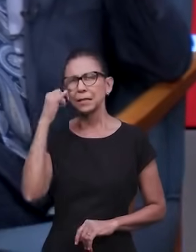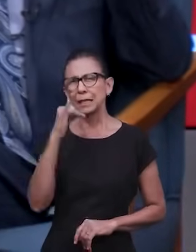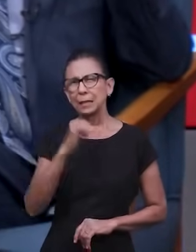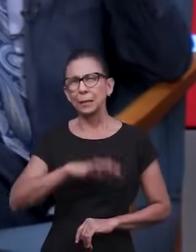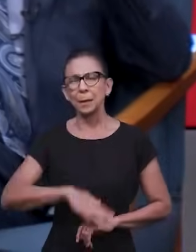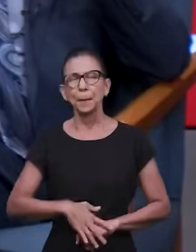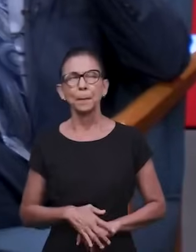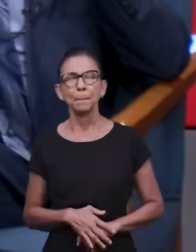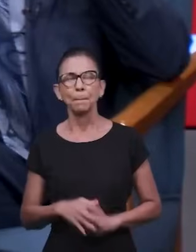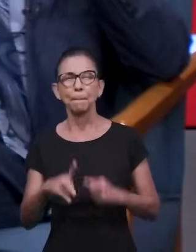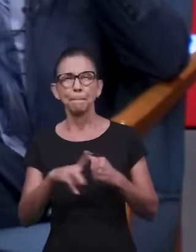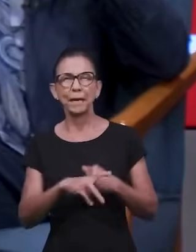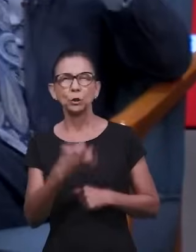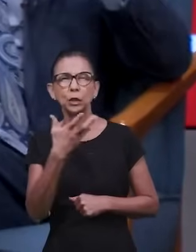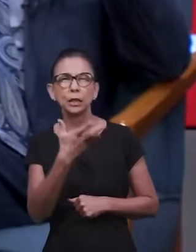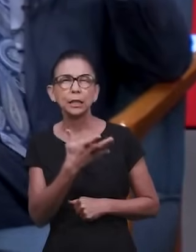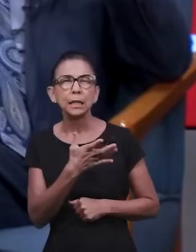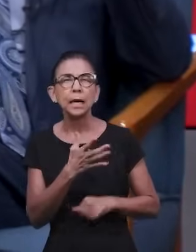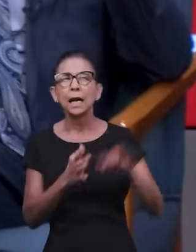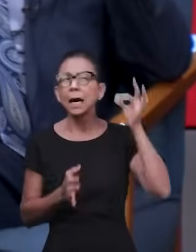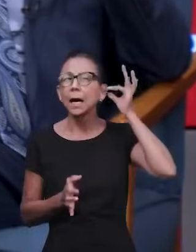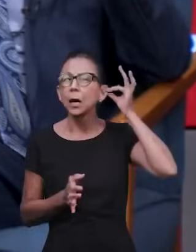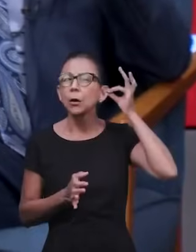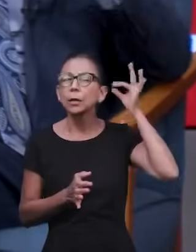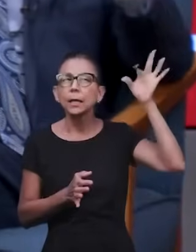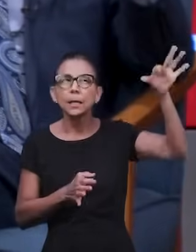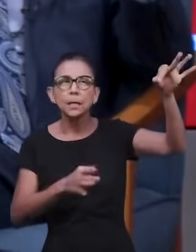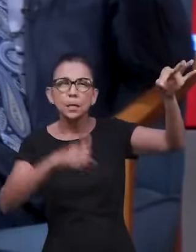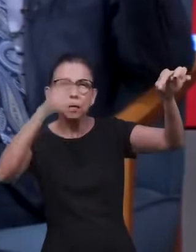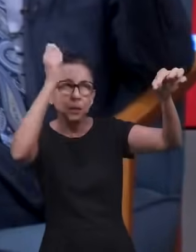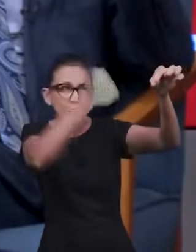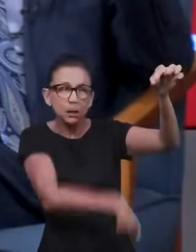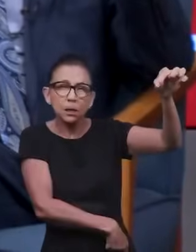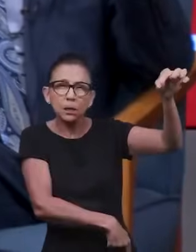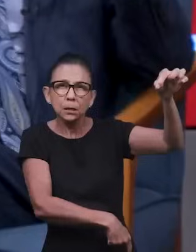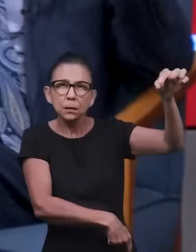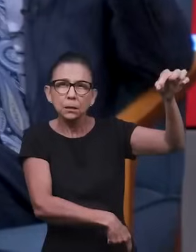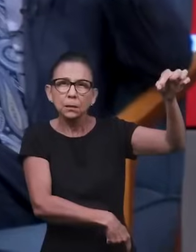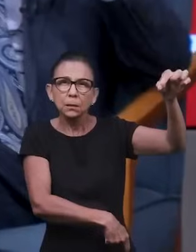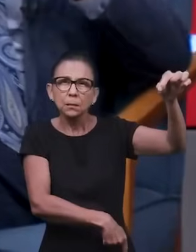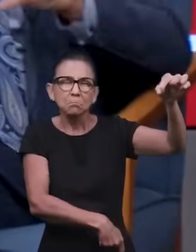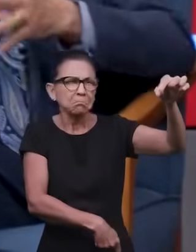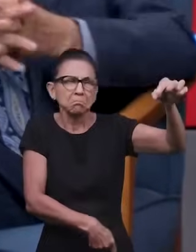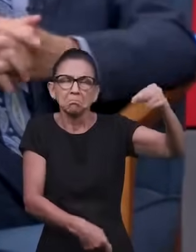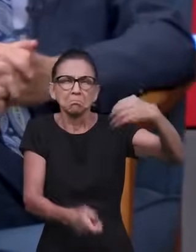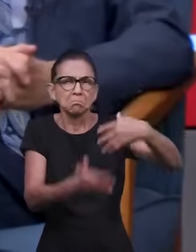cabeça né mas ele errou pegou na orelha e arrancou a orelha